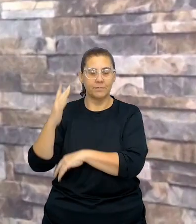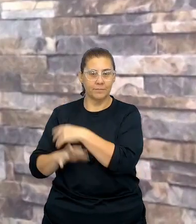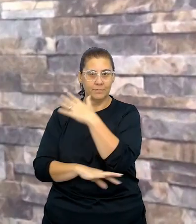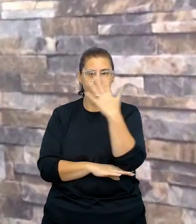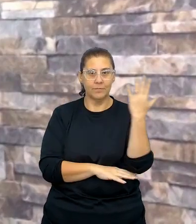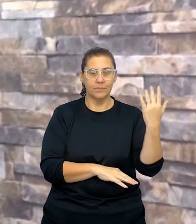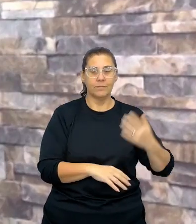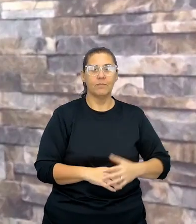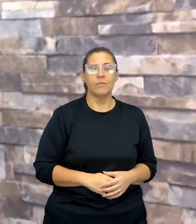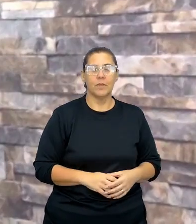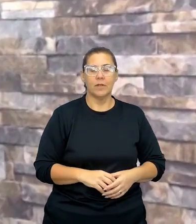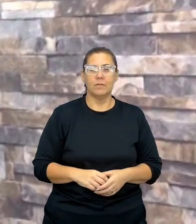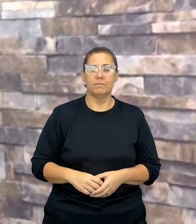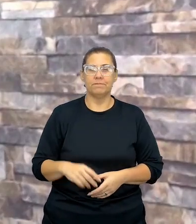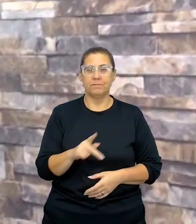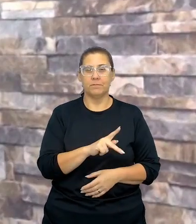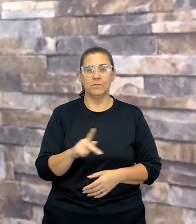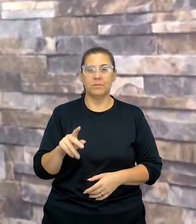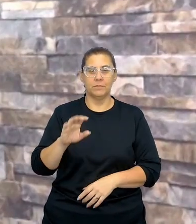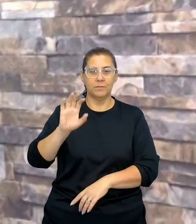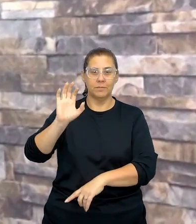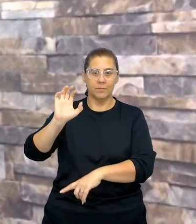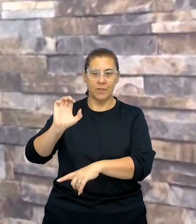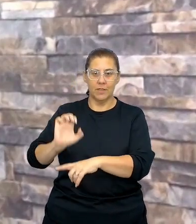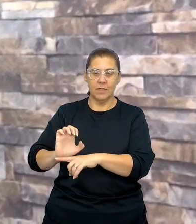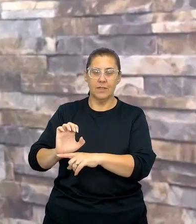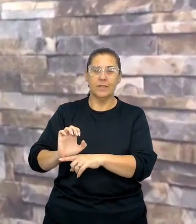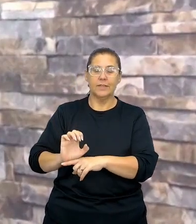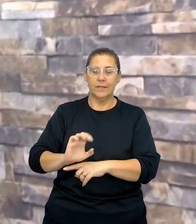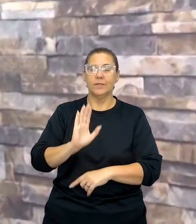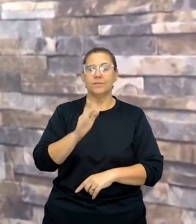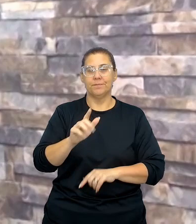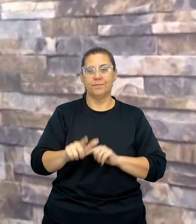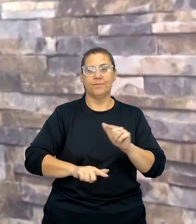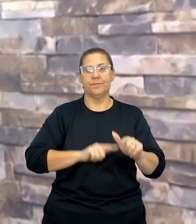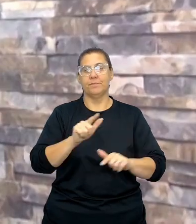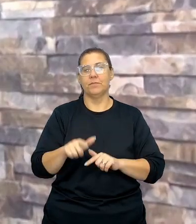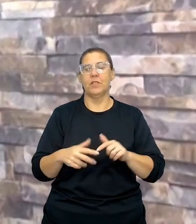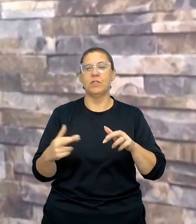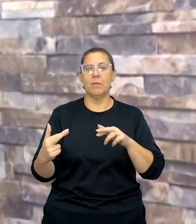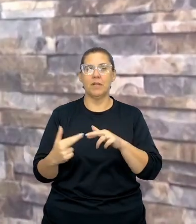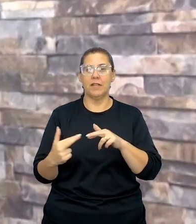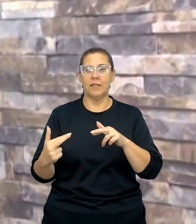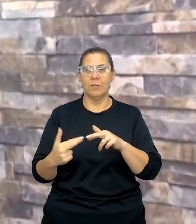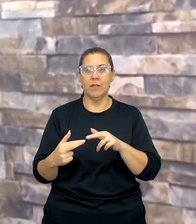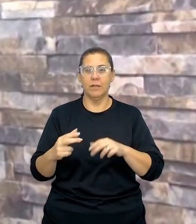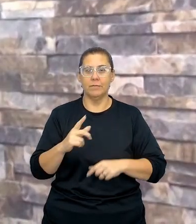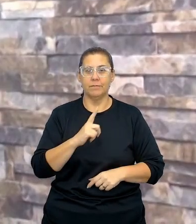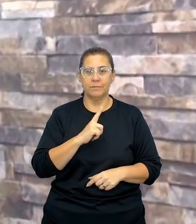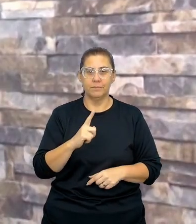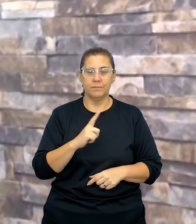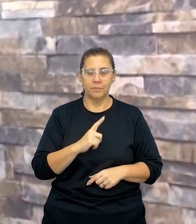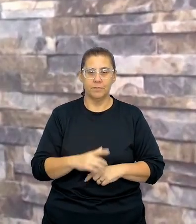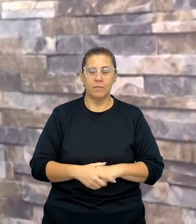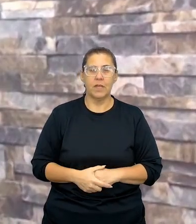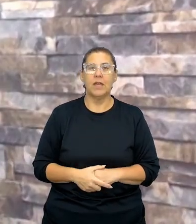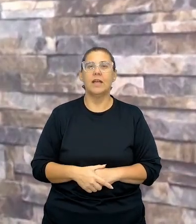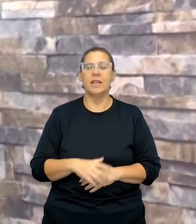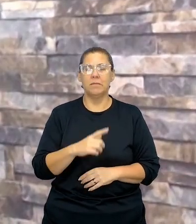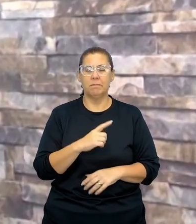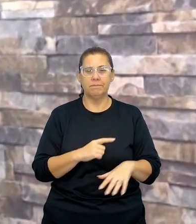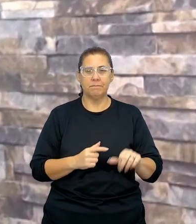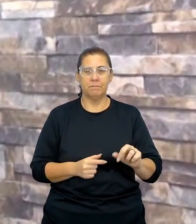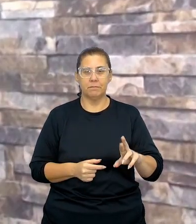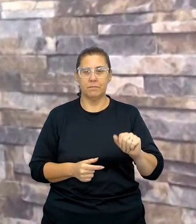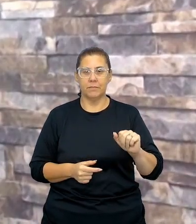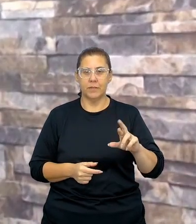sou professor do Estado, já atuo na rede há 12 anos, atualmente estou na diretoria de ensino região de Araraquara, e é muito